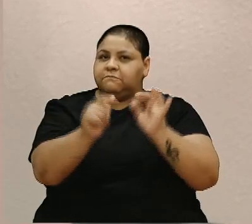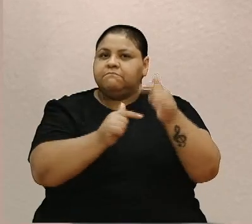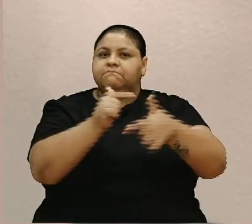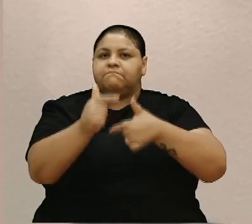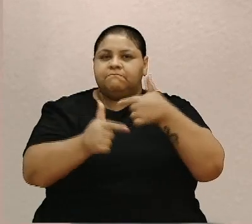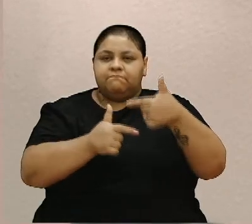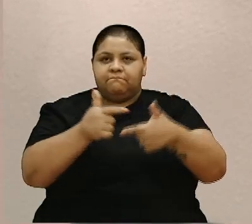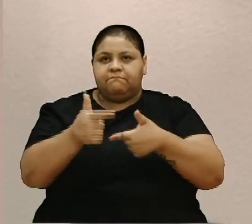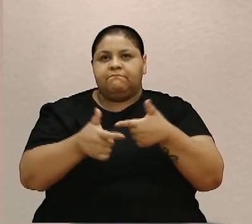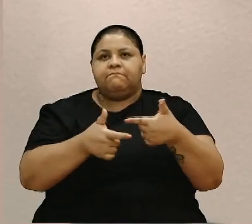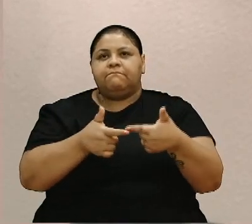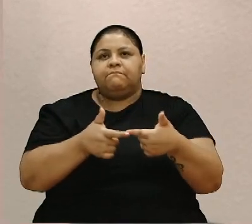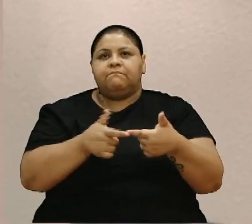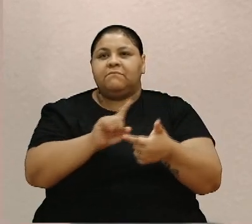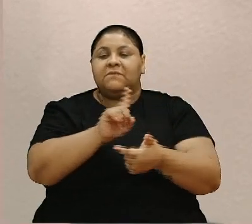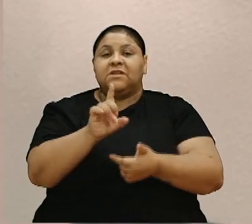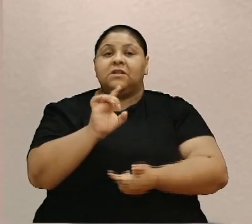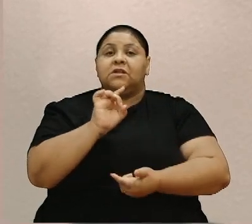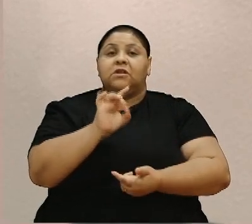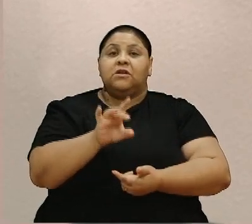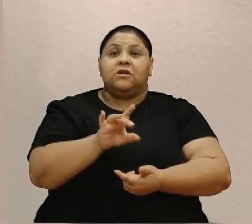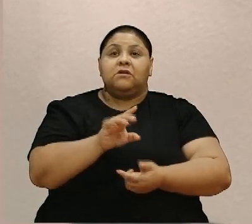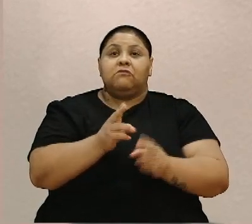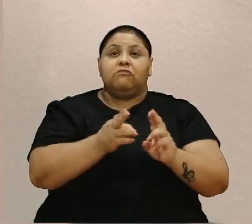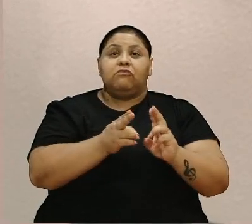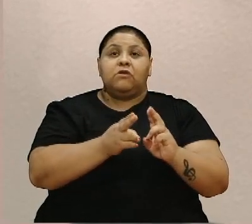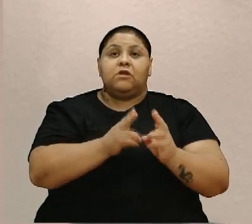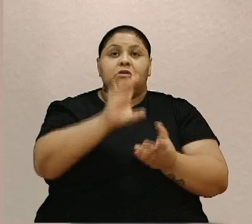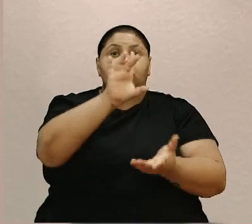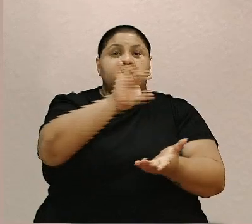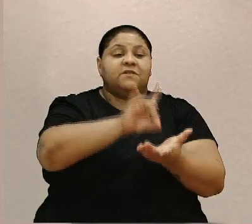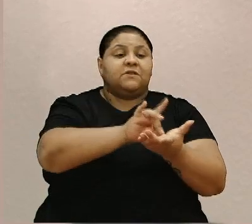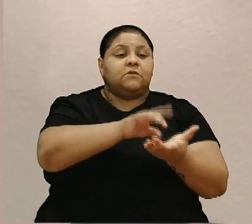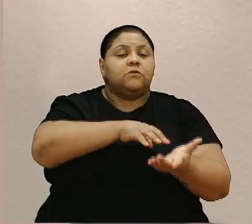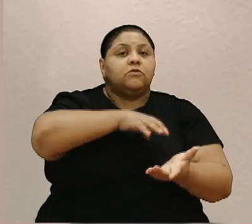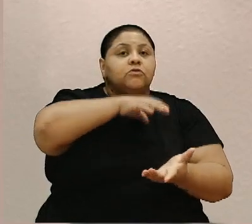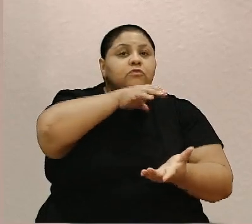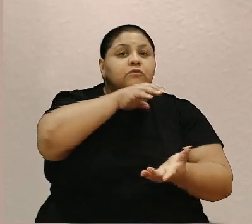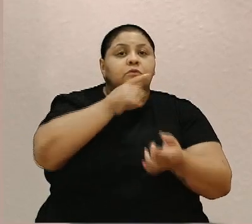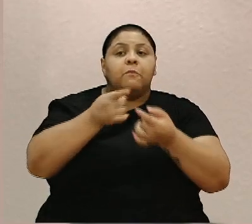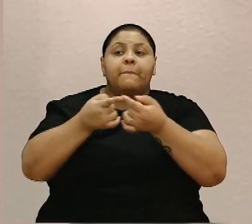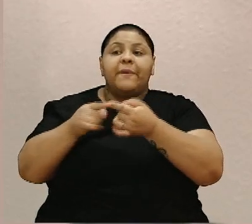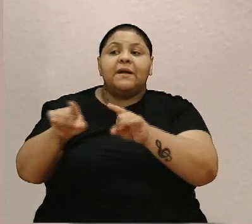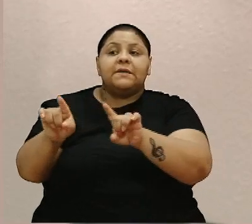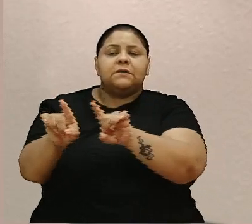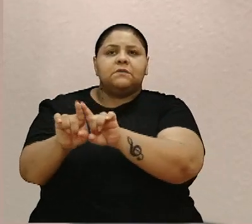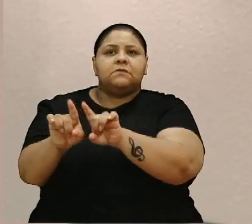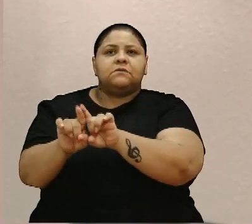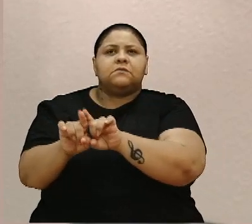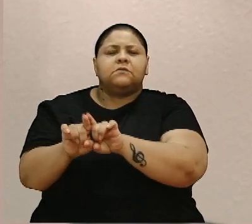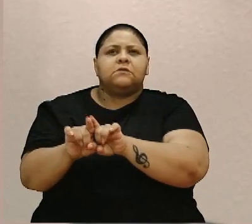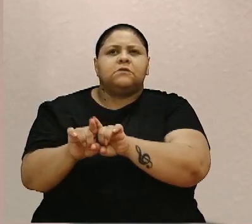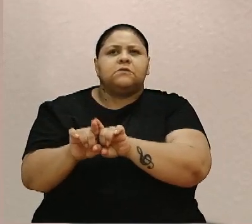está fazendo, não somente na regularização fundiária, mas em especial